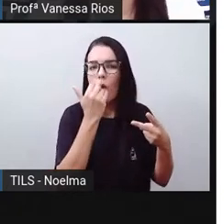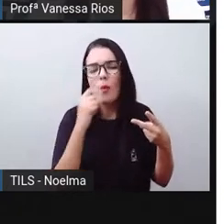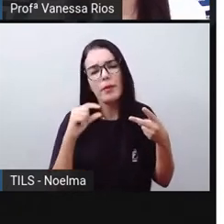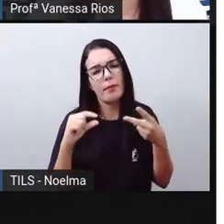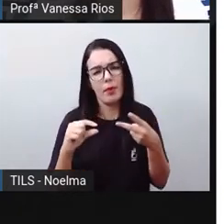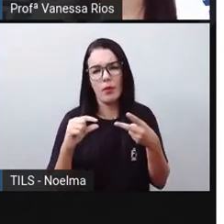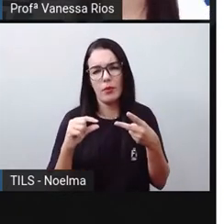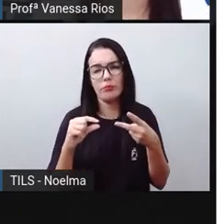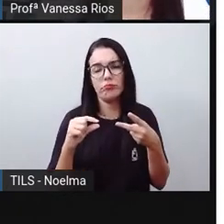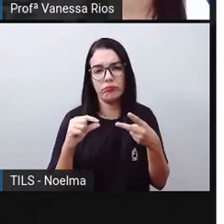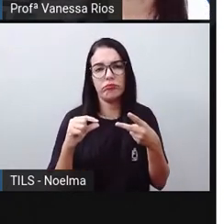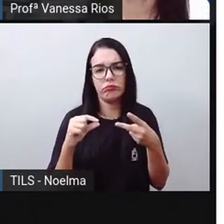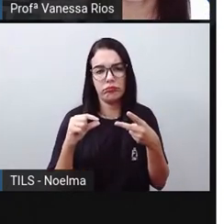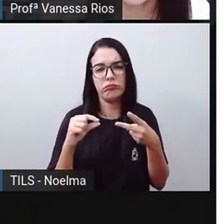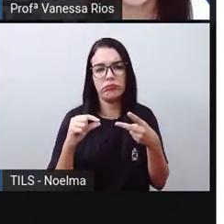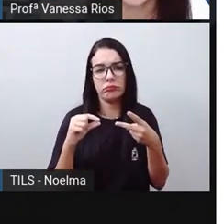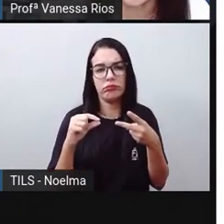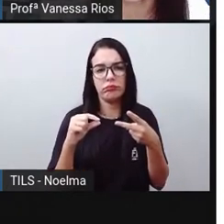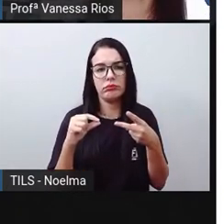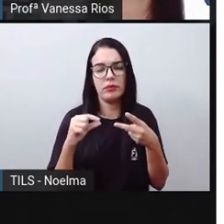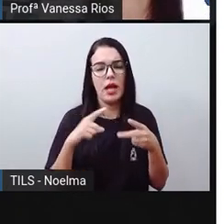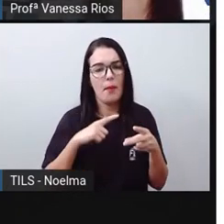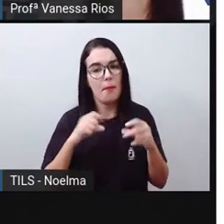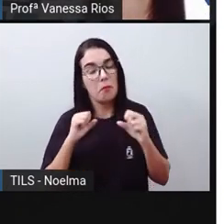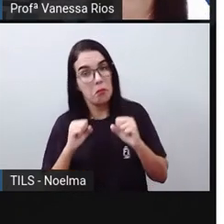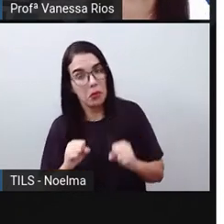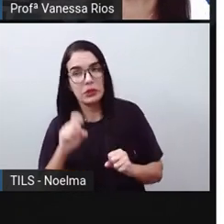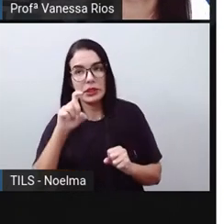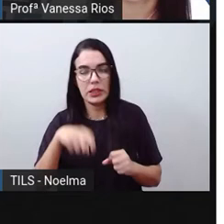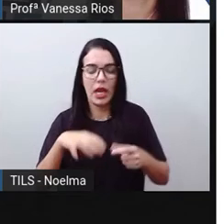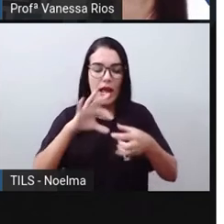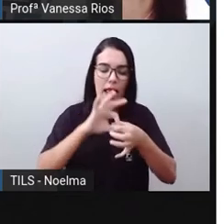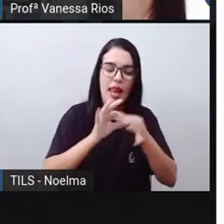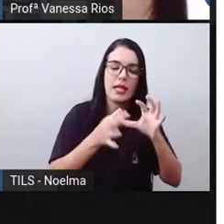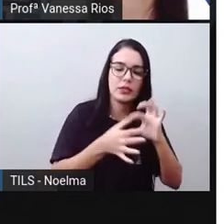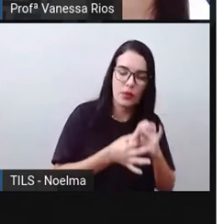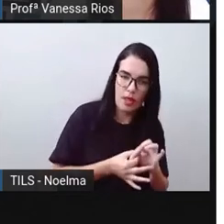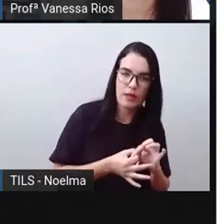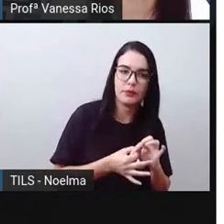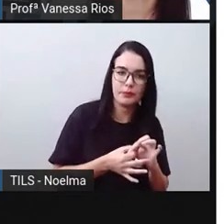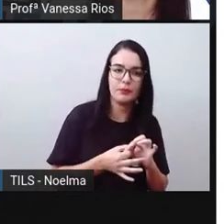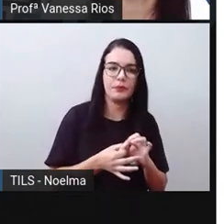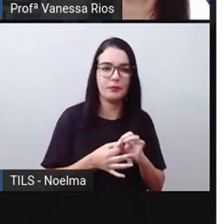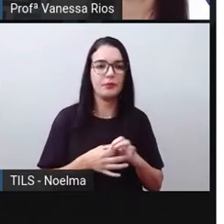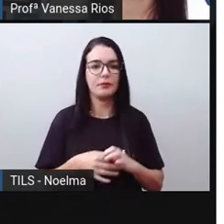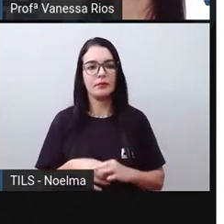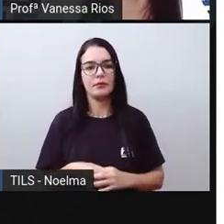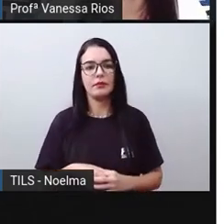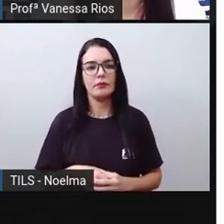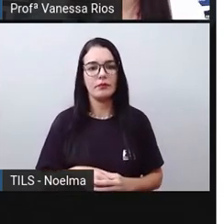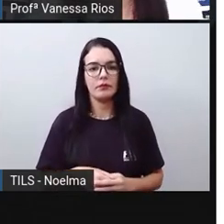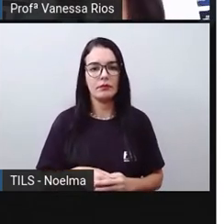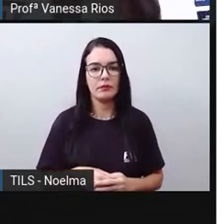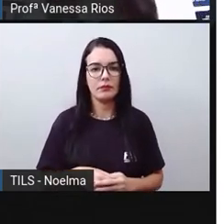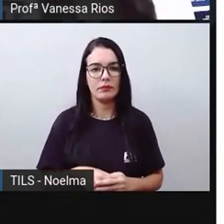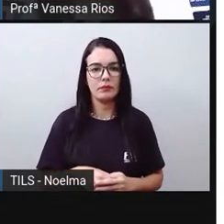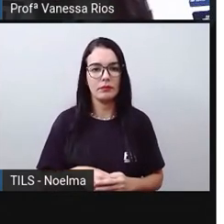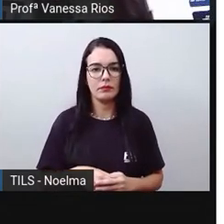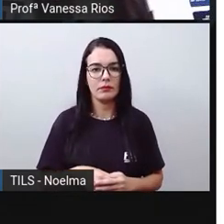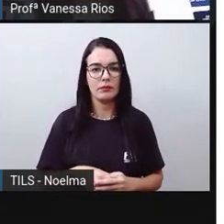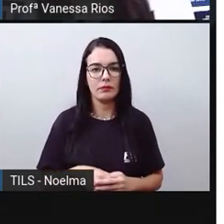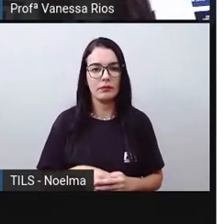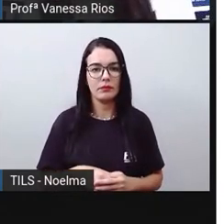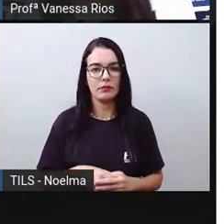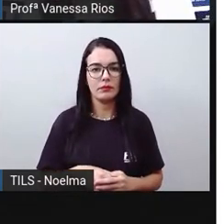pessoas comem de menos, comem menos do que deveria, muito menos do que deveria, ou comem